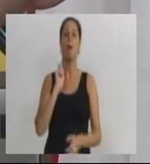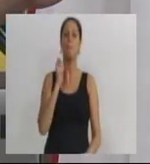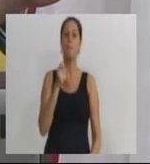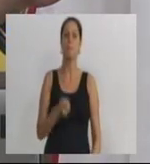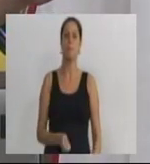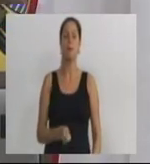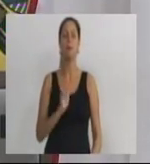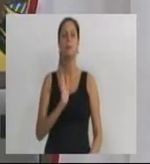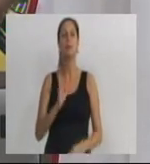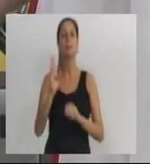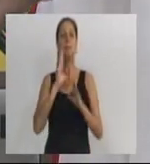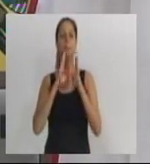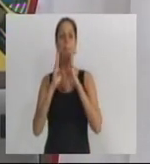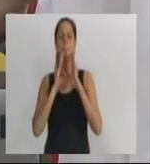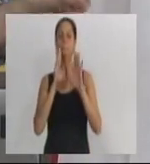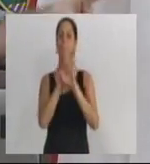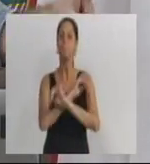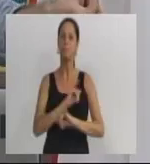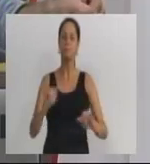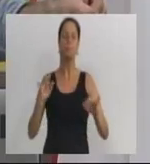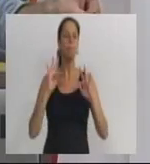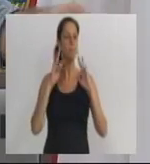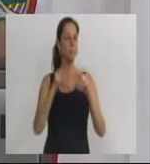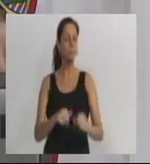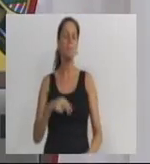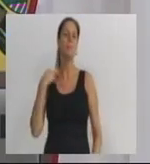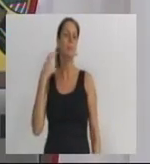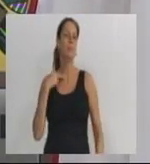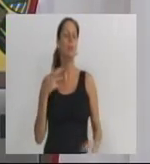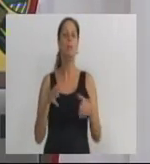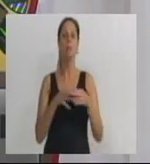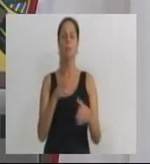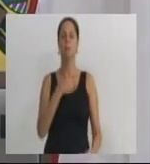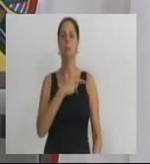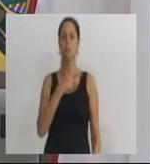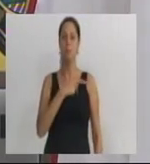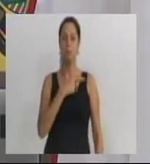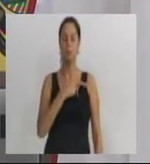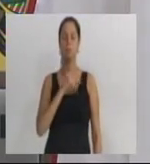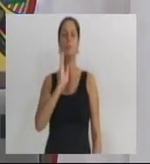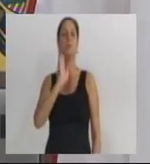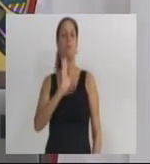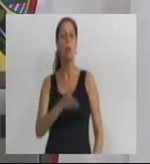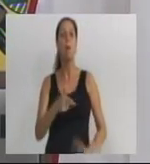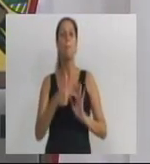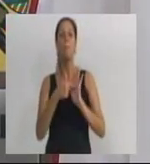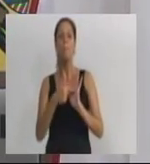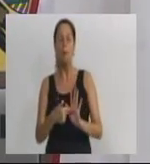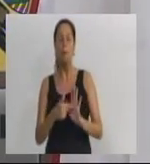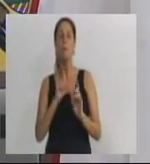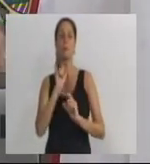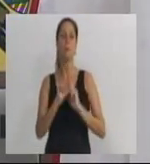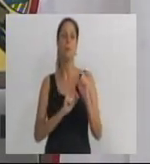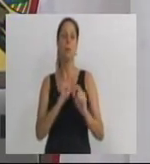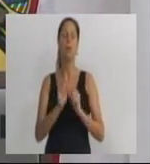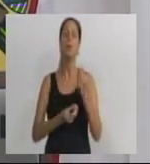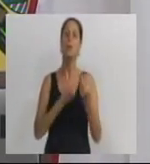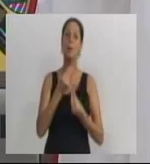vereadores, de todos os vereadores de todos os partidos, como ele se empenha na busca de solução. Como ele visita a